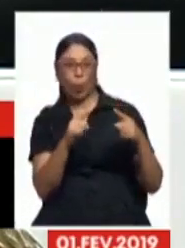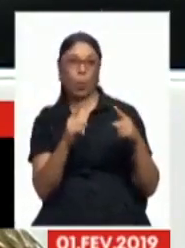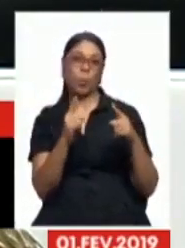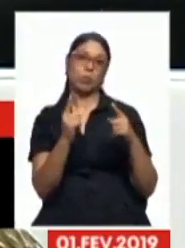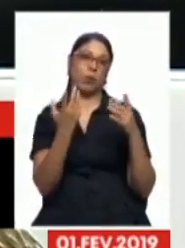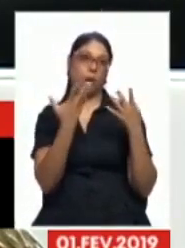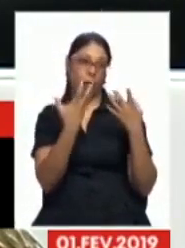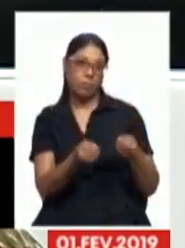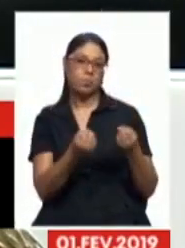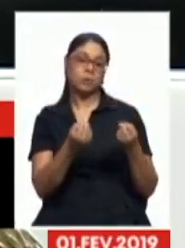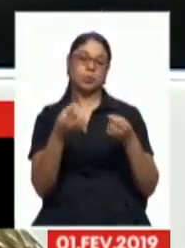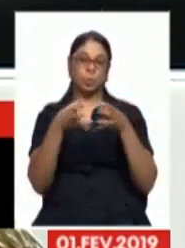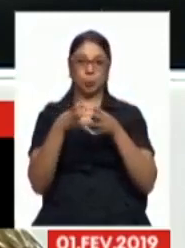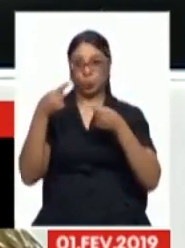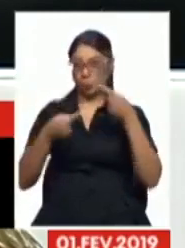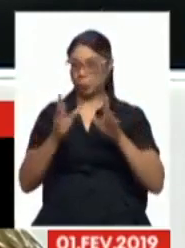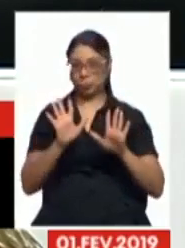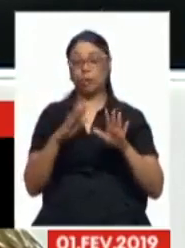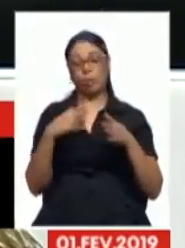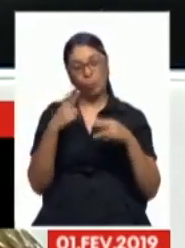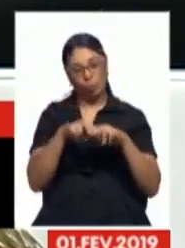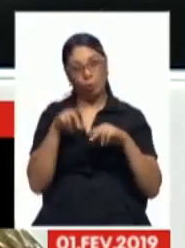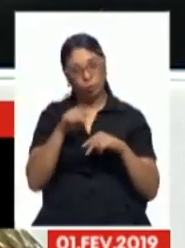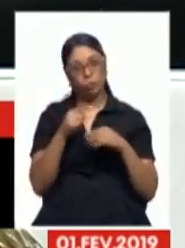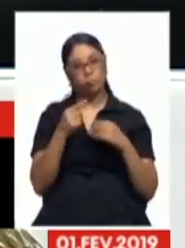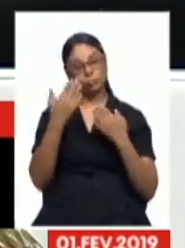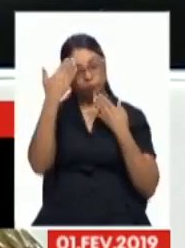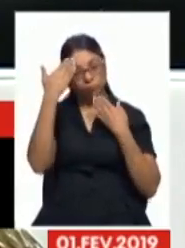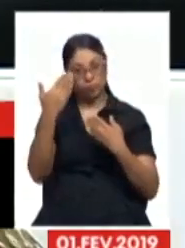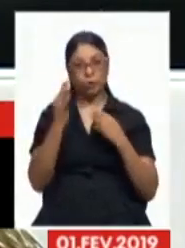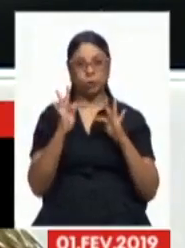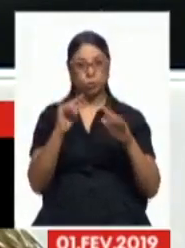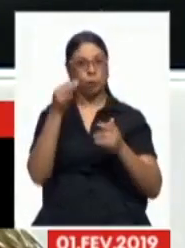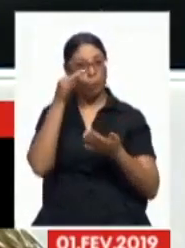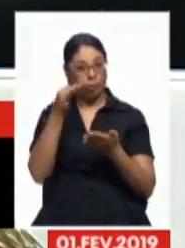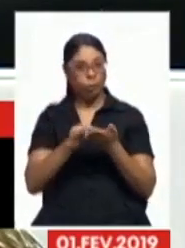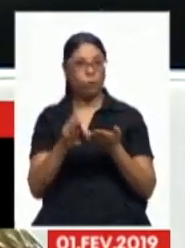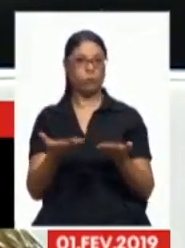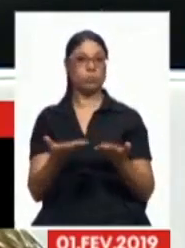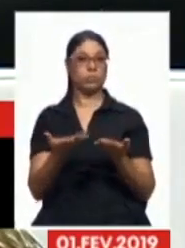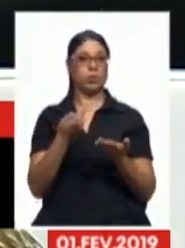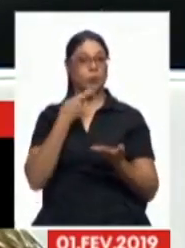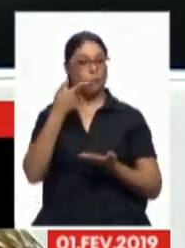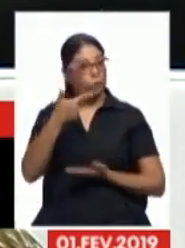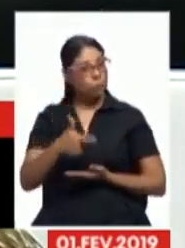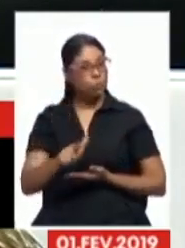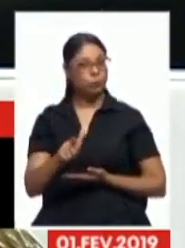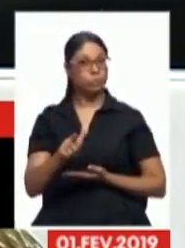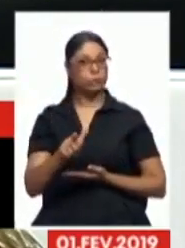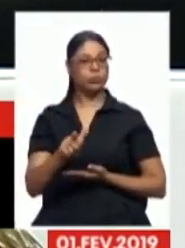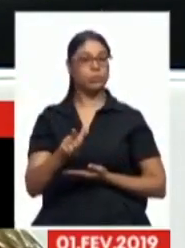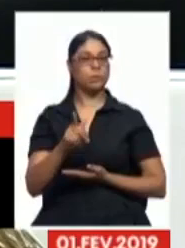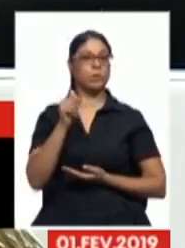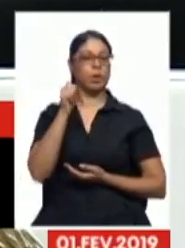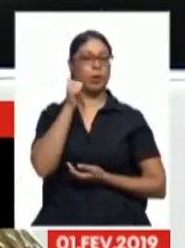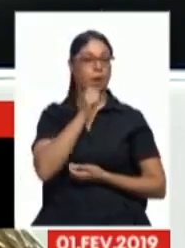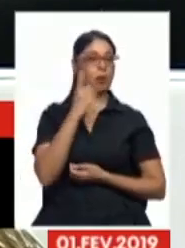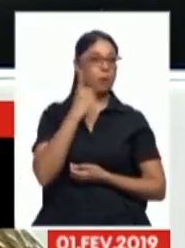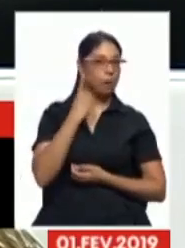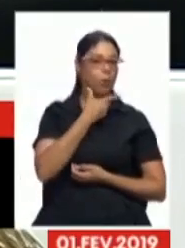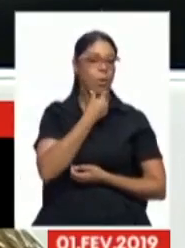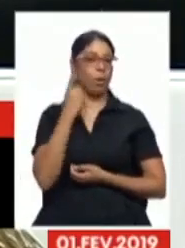a presidência agradece a compreensão de todos e reitera que as deputadas e os